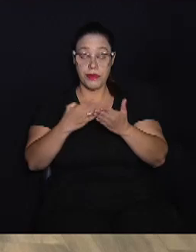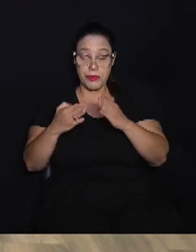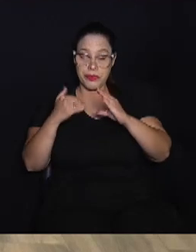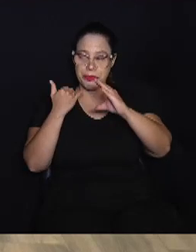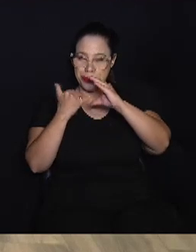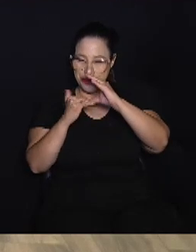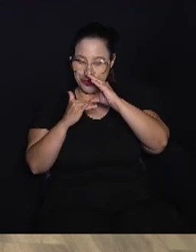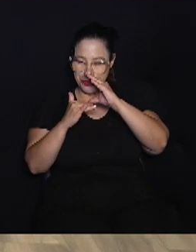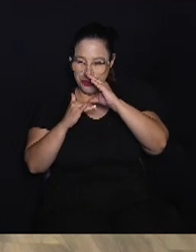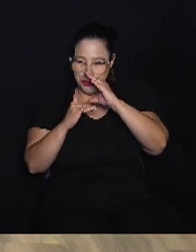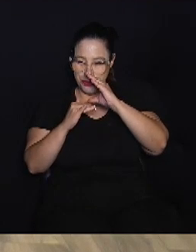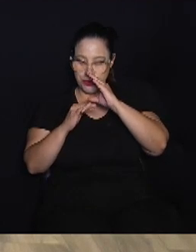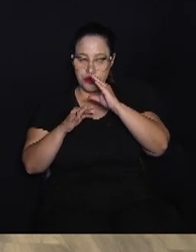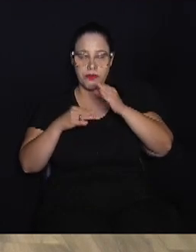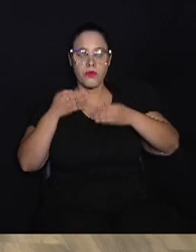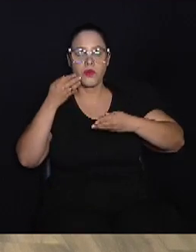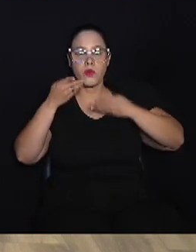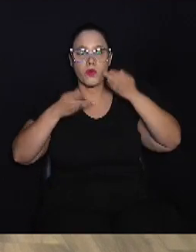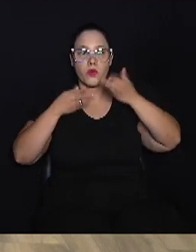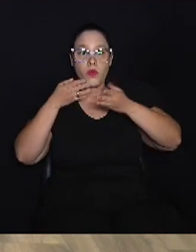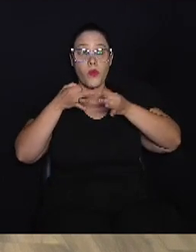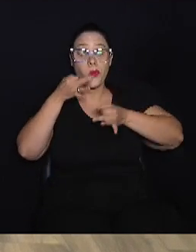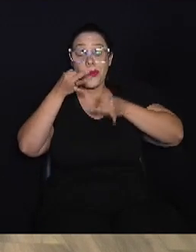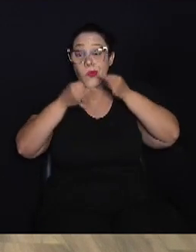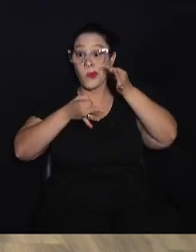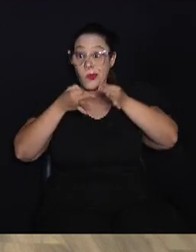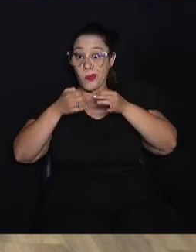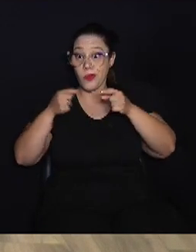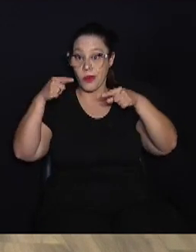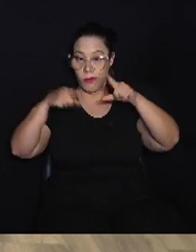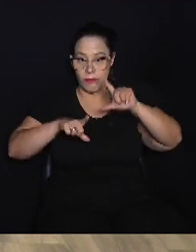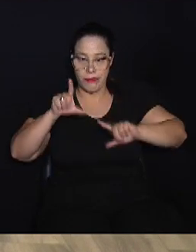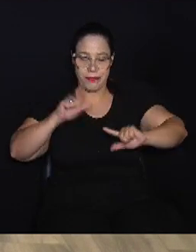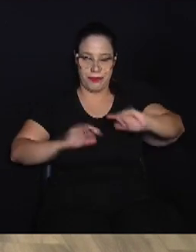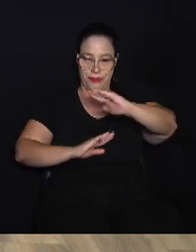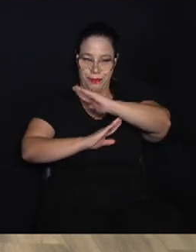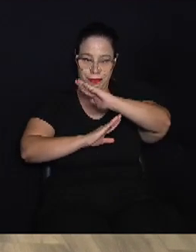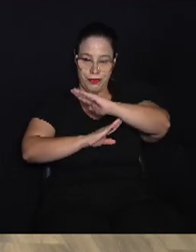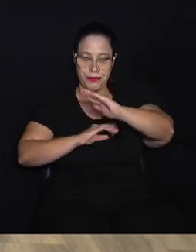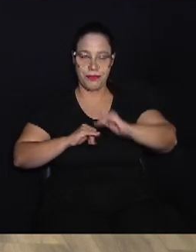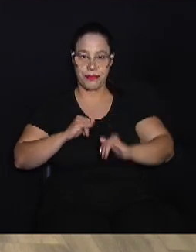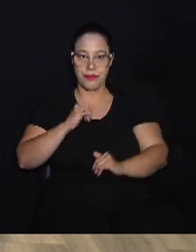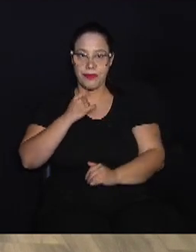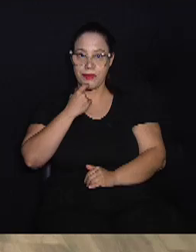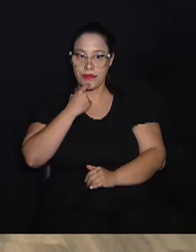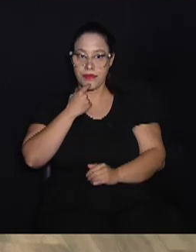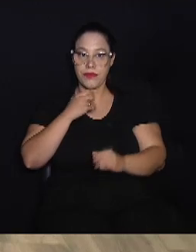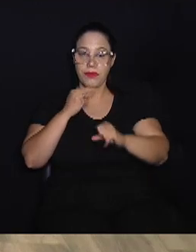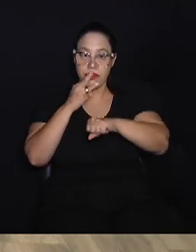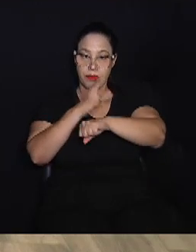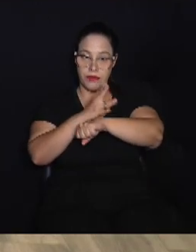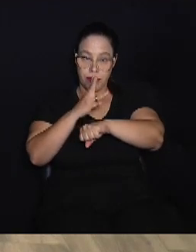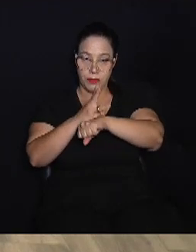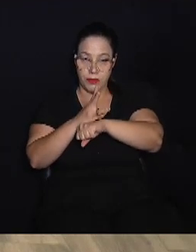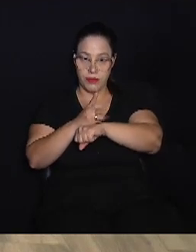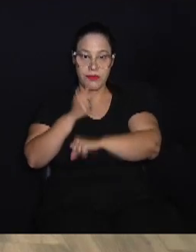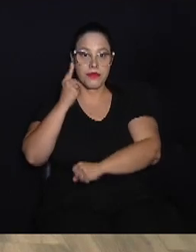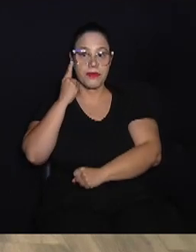a gente, mande a sua sugestão, a sua opinião aqui para a TV Câmara Campinas através do nosso WhatsApp. O número é o